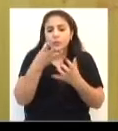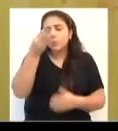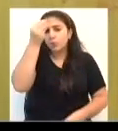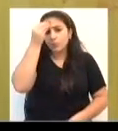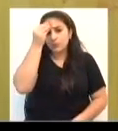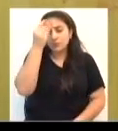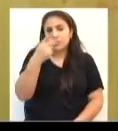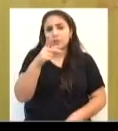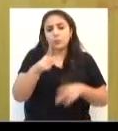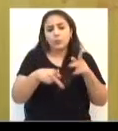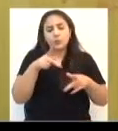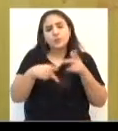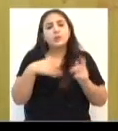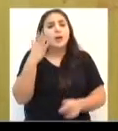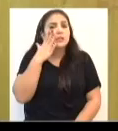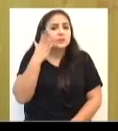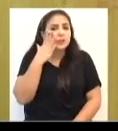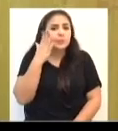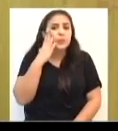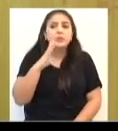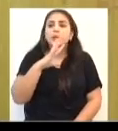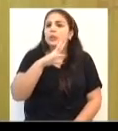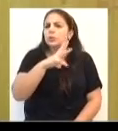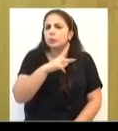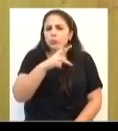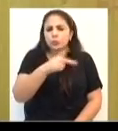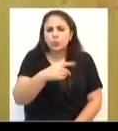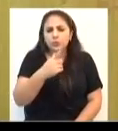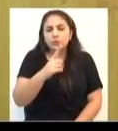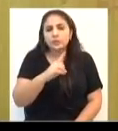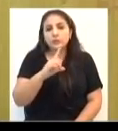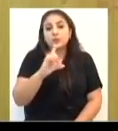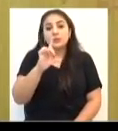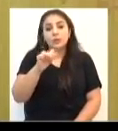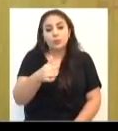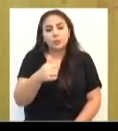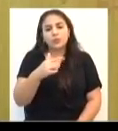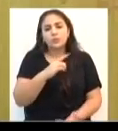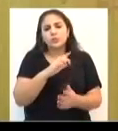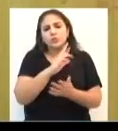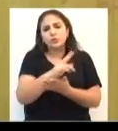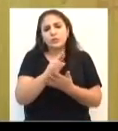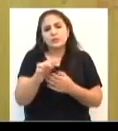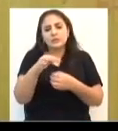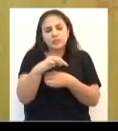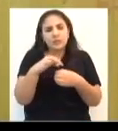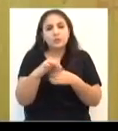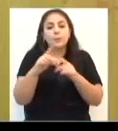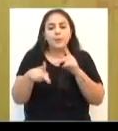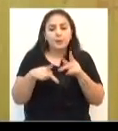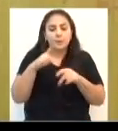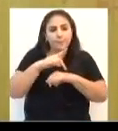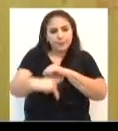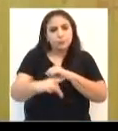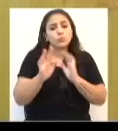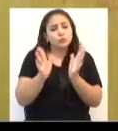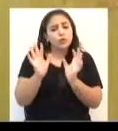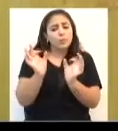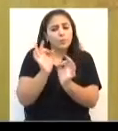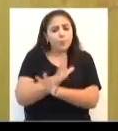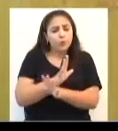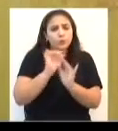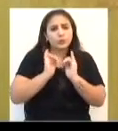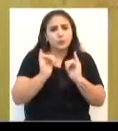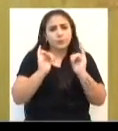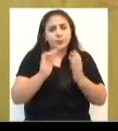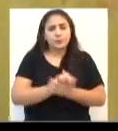da população para saber que todos estarão na segunda, quando começar em várias cidades, Passo Fundo já vai estar com a sua campanha já do